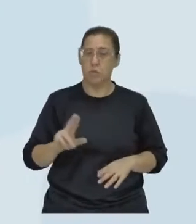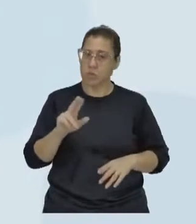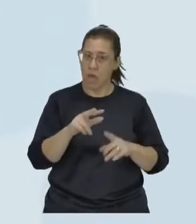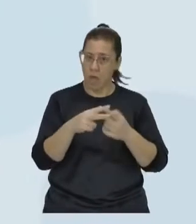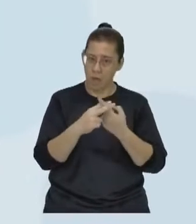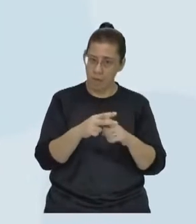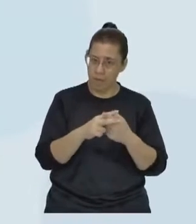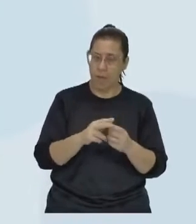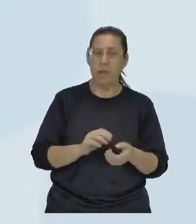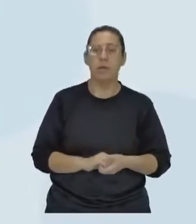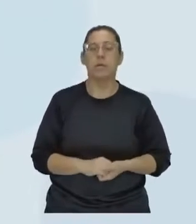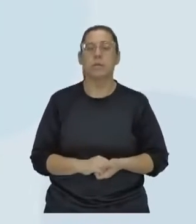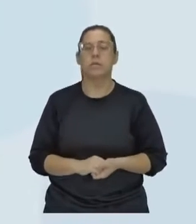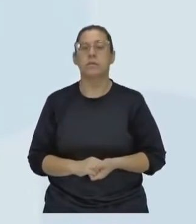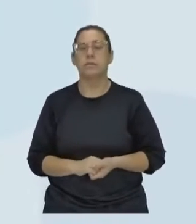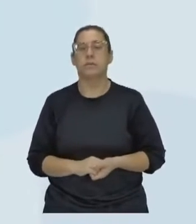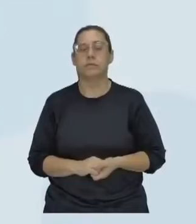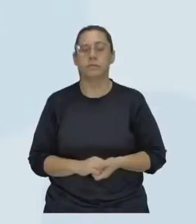os equipamentos